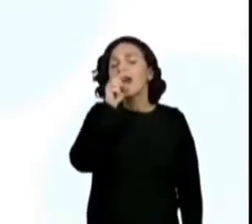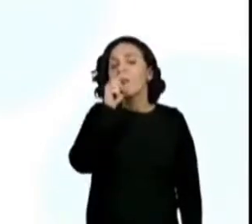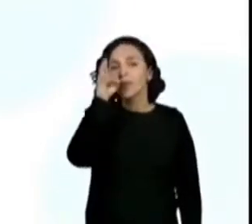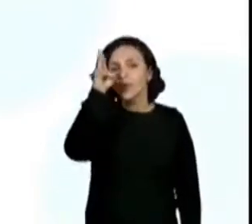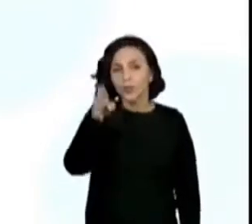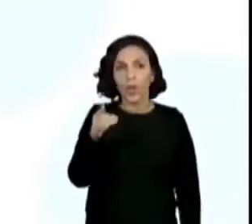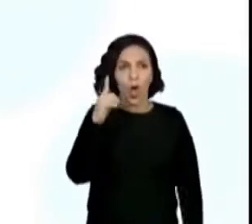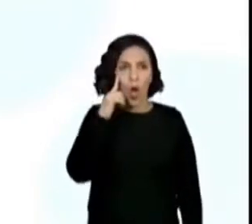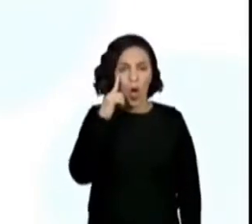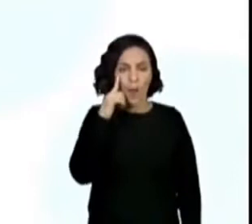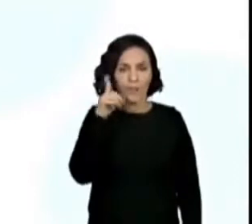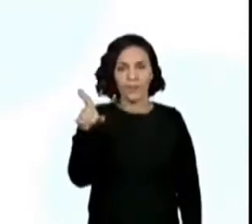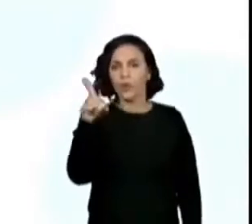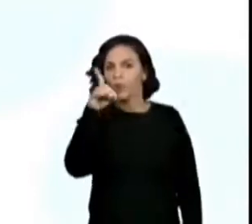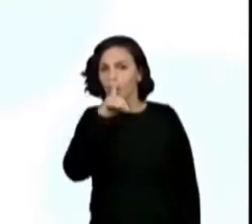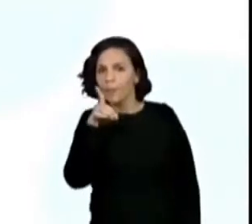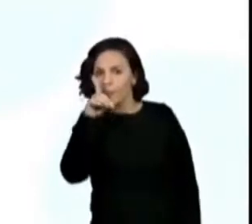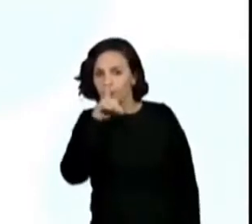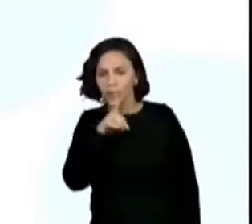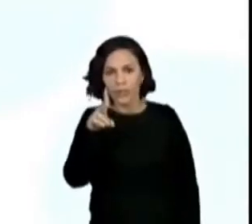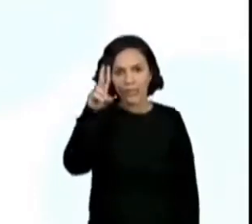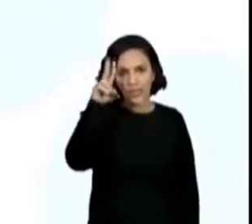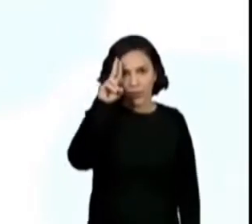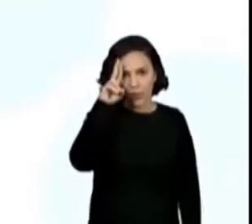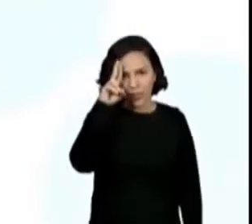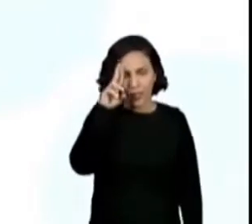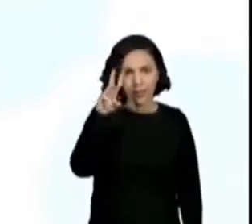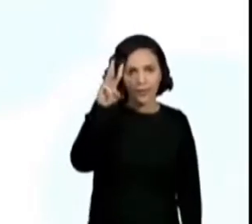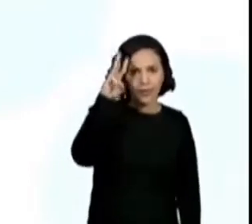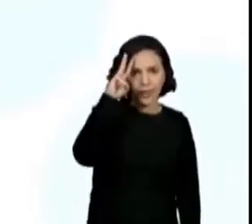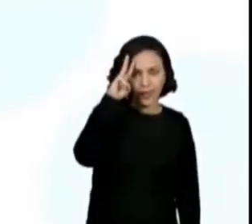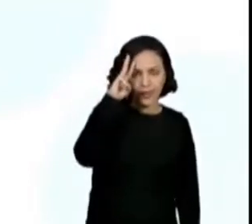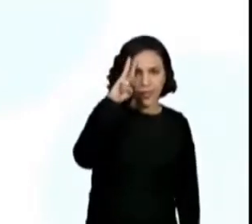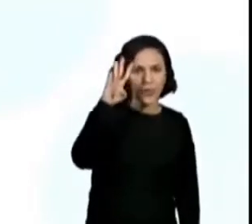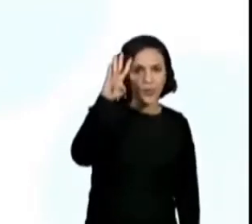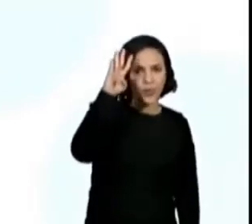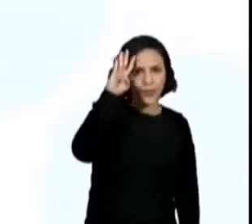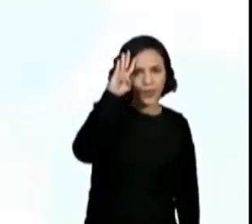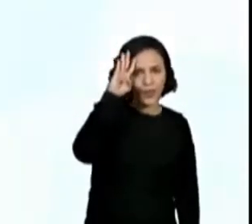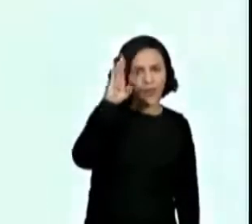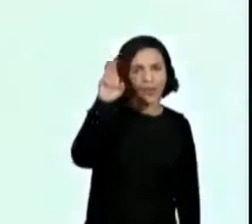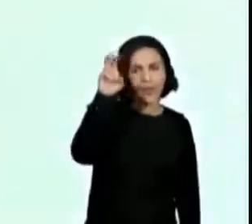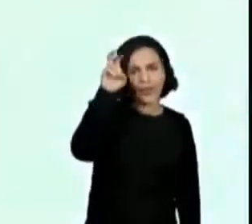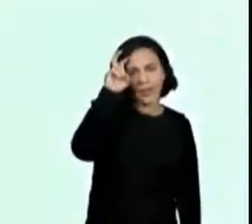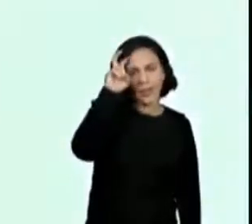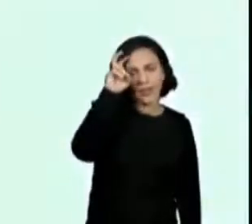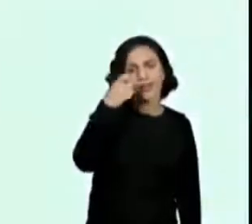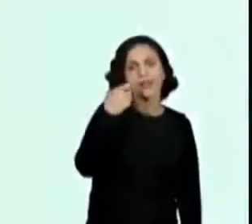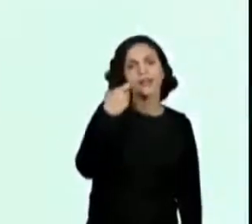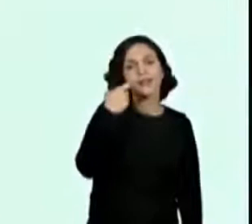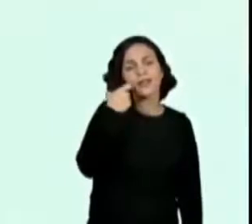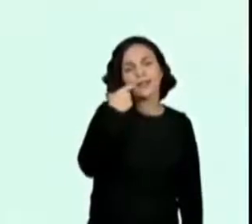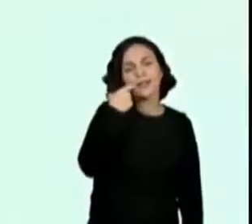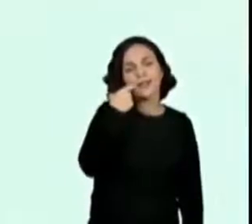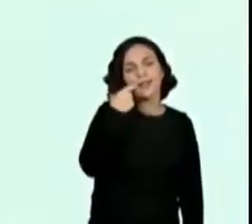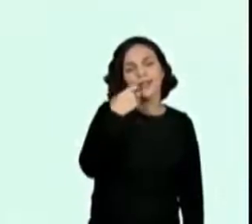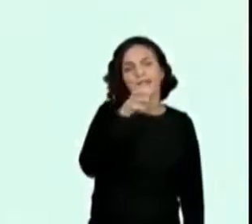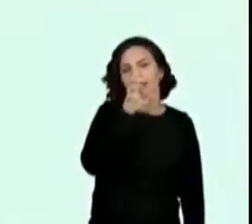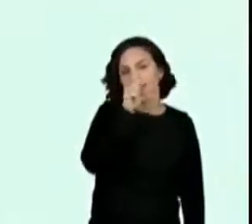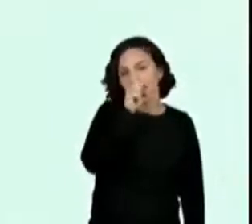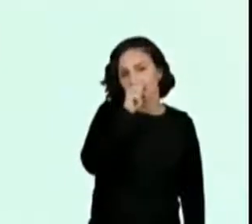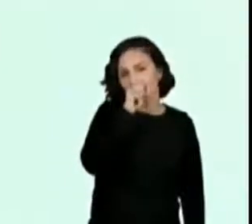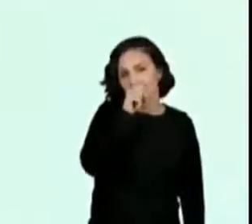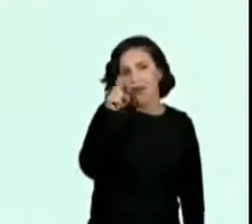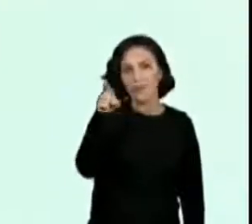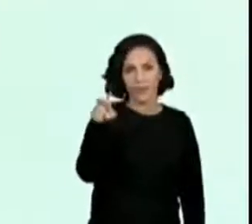domingo, segunda-feira, terça-feira, quarta-feira, quinta-feira, sexta-feira